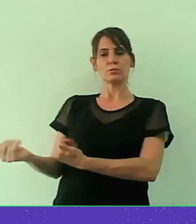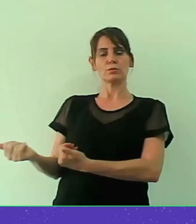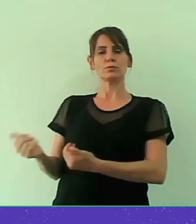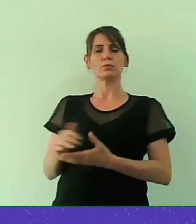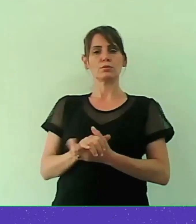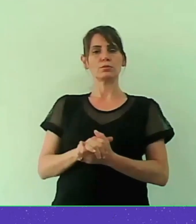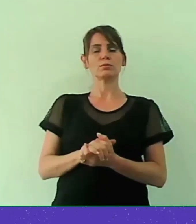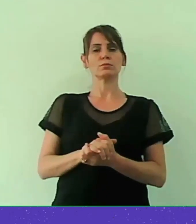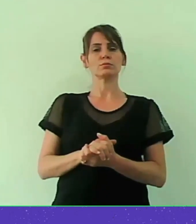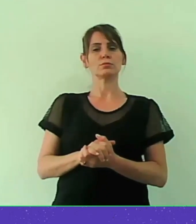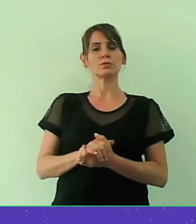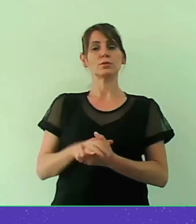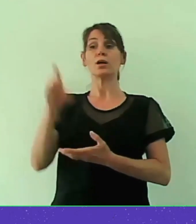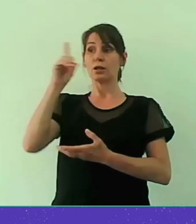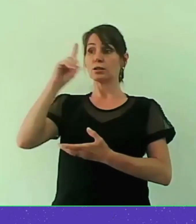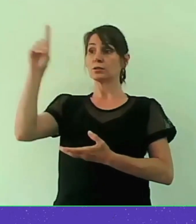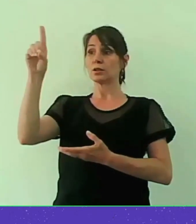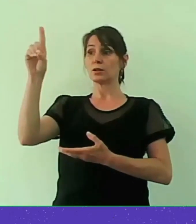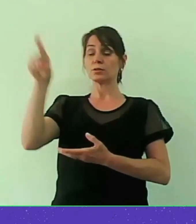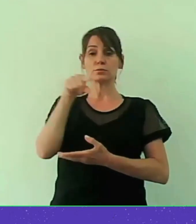E Deus quer incluir você também.